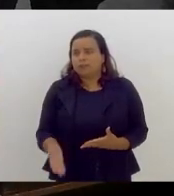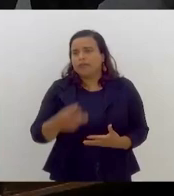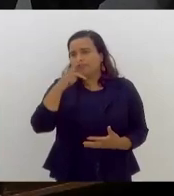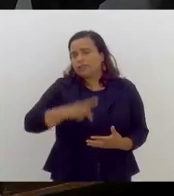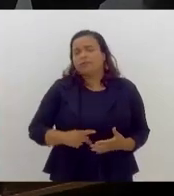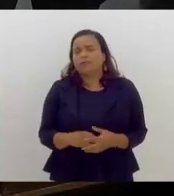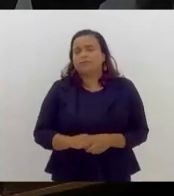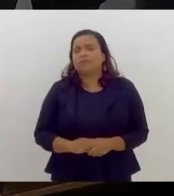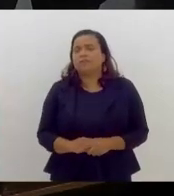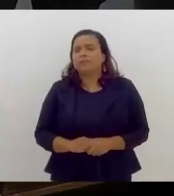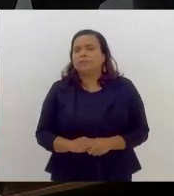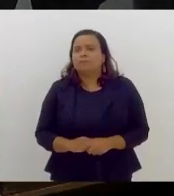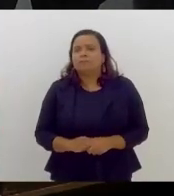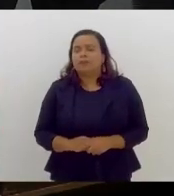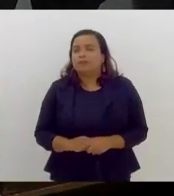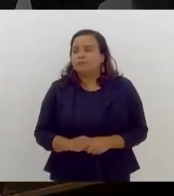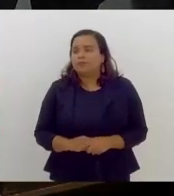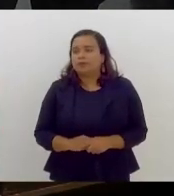Presidência...